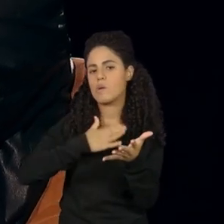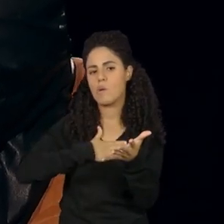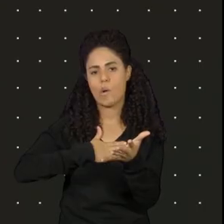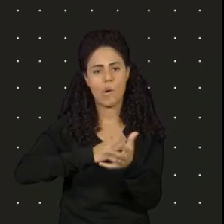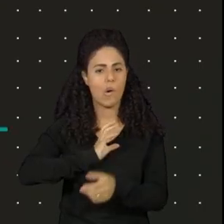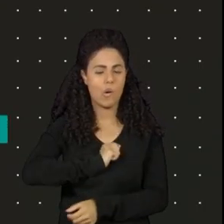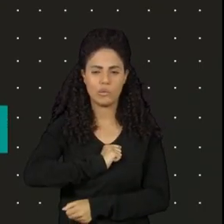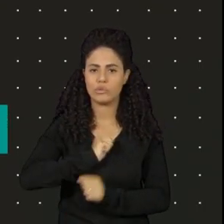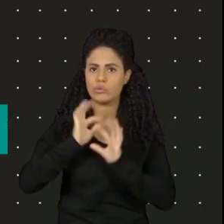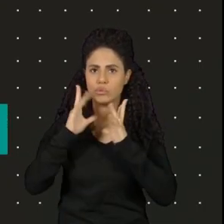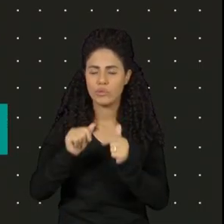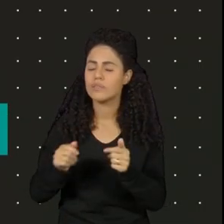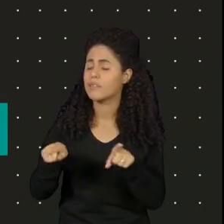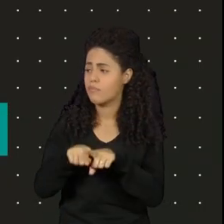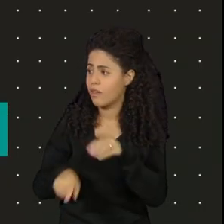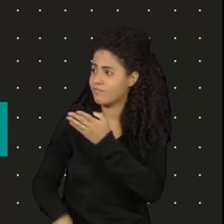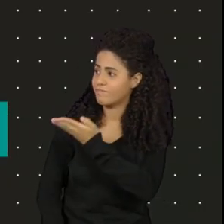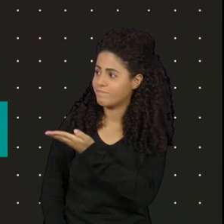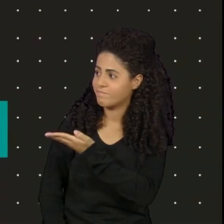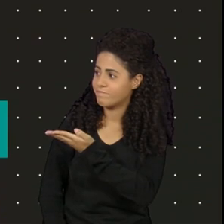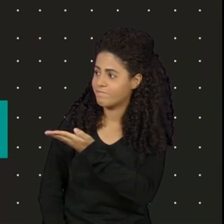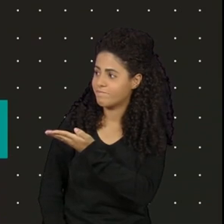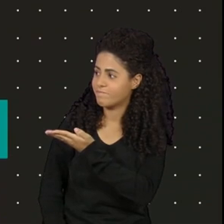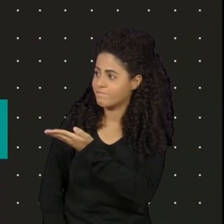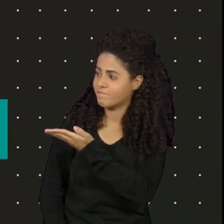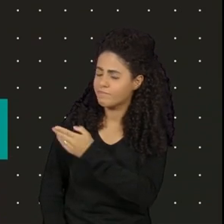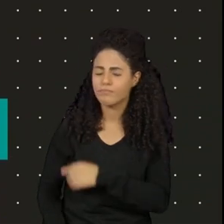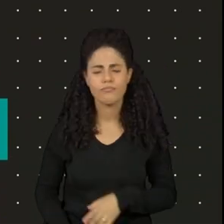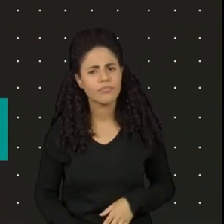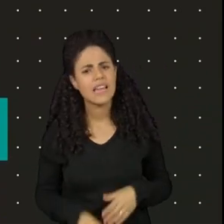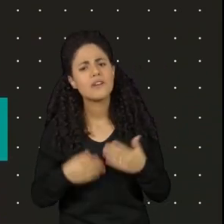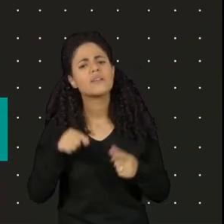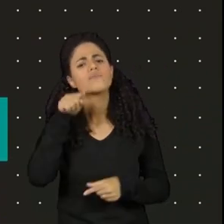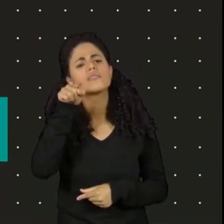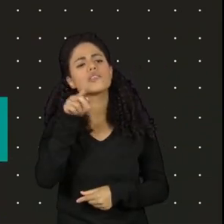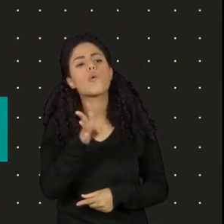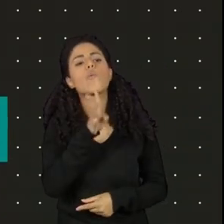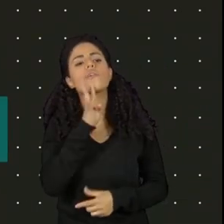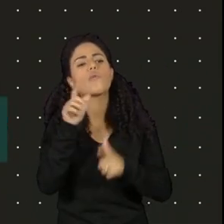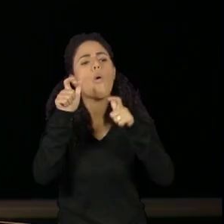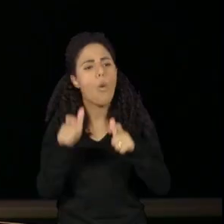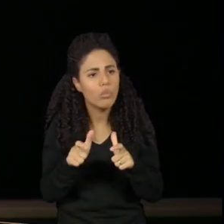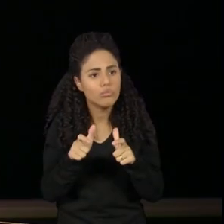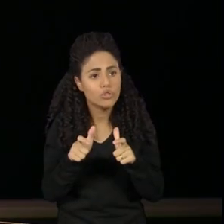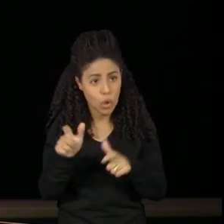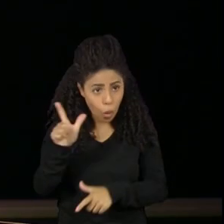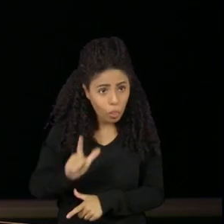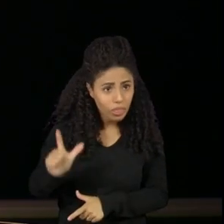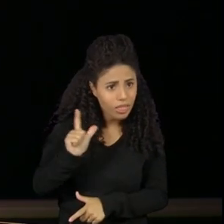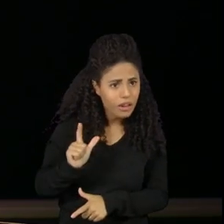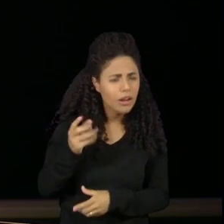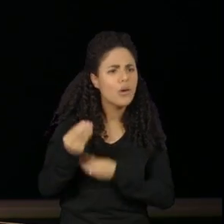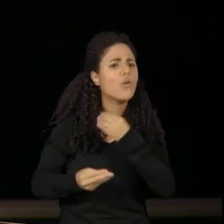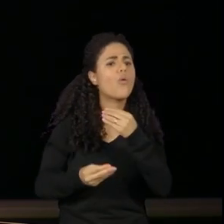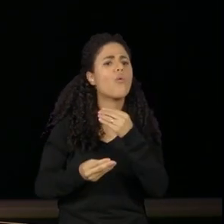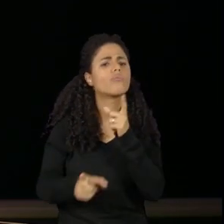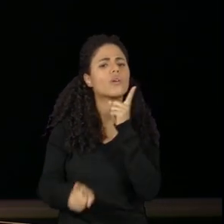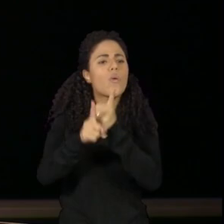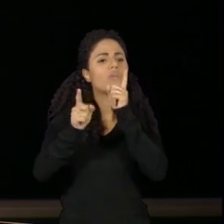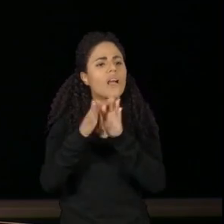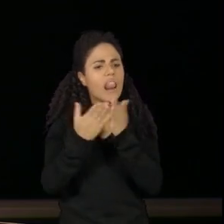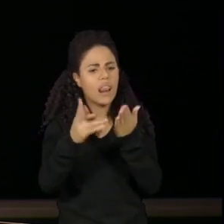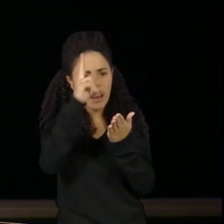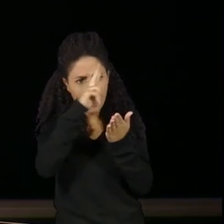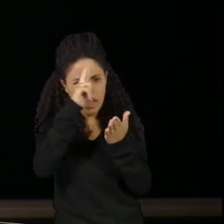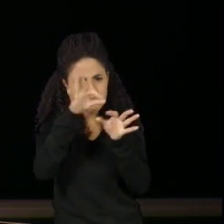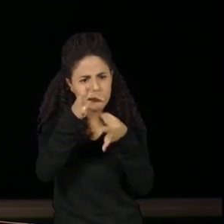o Corso como poeta, o Gregory Corso. Agora, você conheceu essa turma lá em Londrina ainda, sim, né? Como sim. é que você tinha acesso a esses livros? Porque eram difíceis de